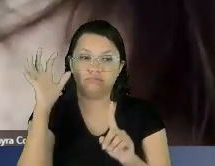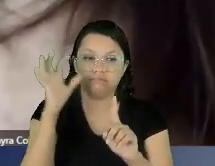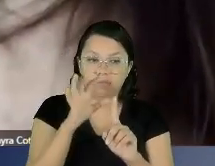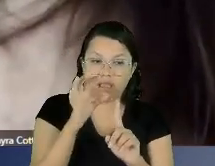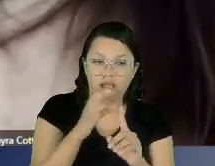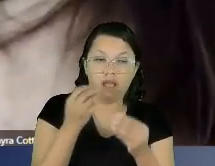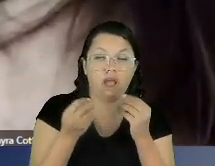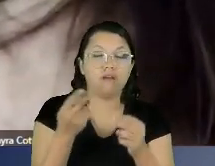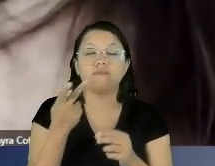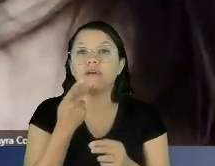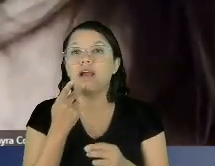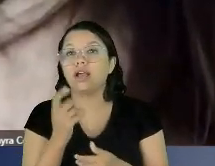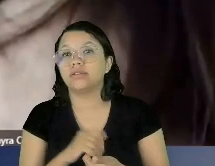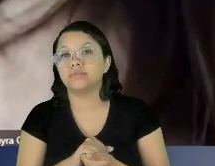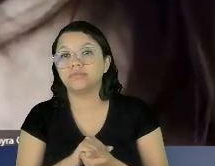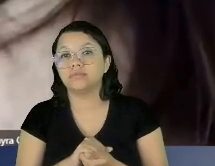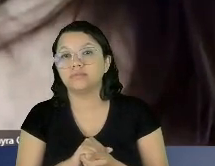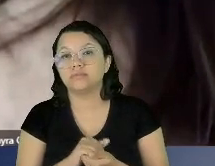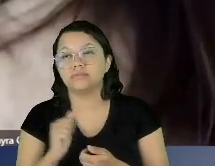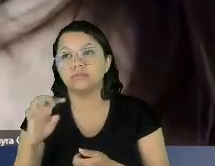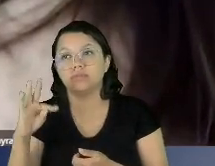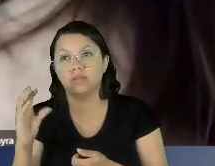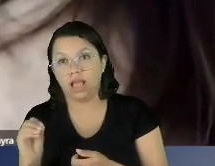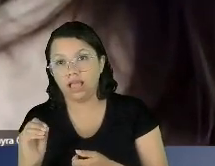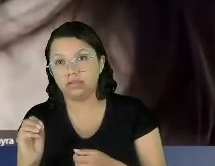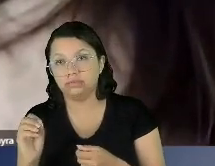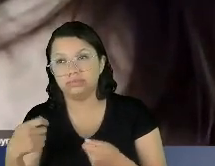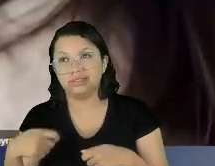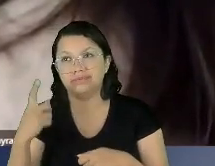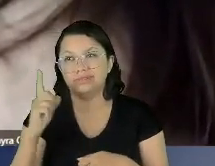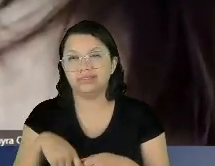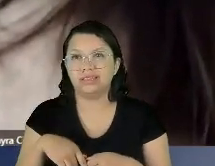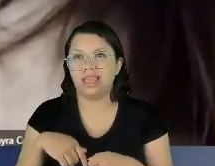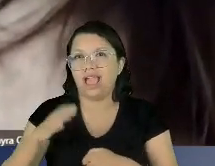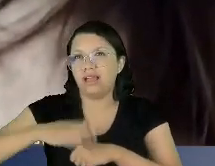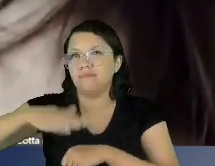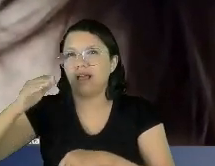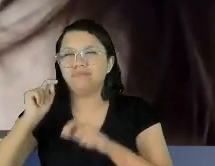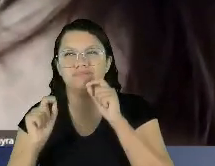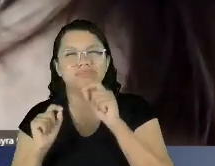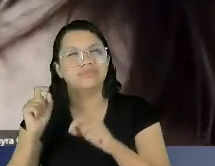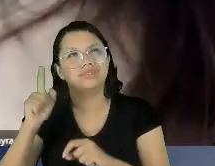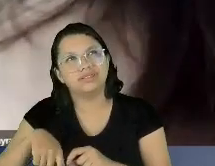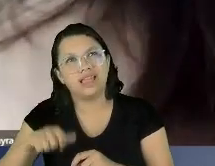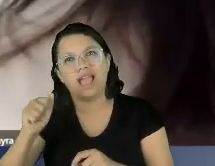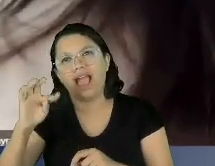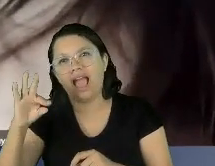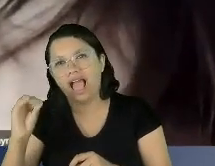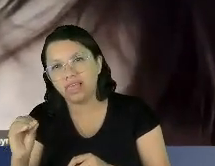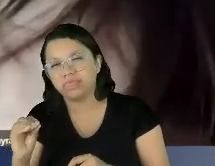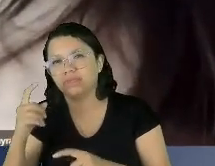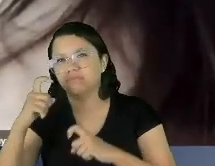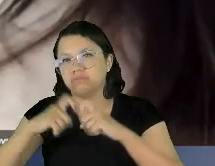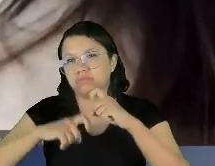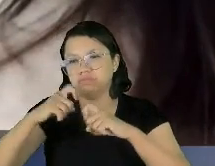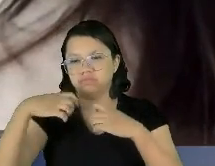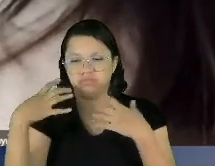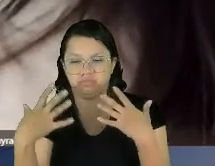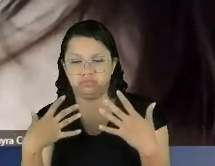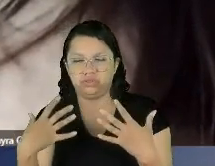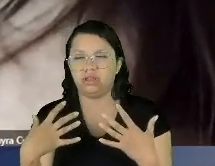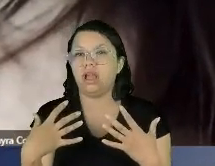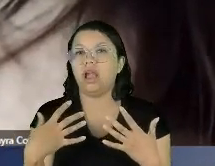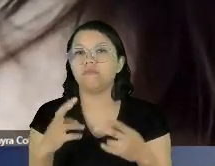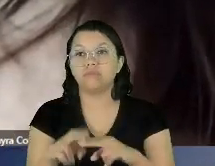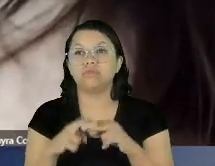possam causar traumas, como eu falei para vocês, o ato libidinoso aqui teria que ser algo além. O que seria esse ato